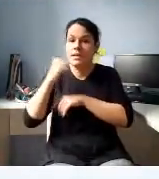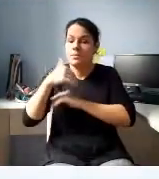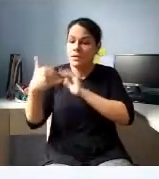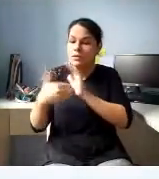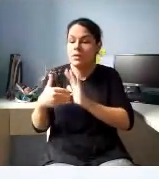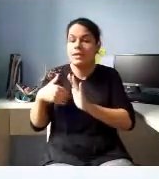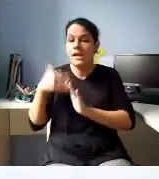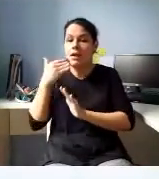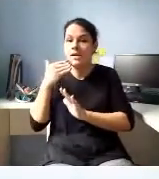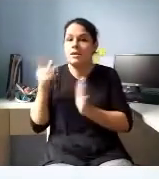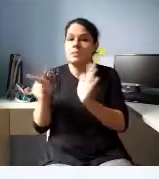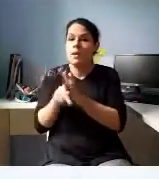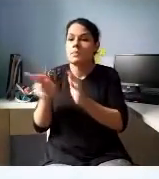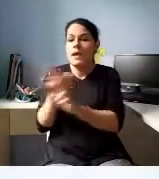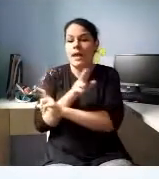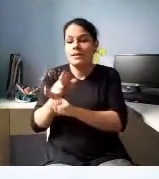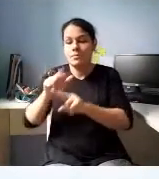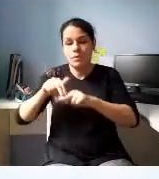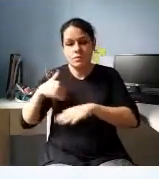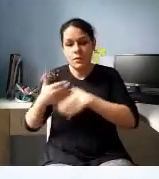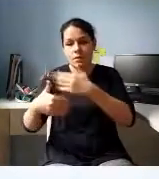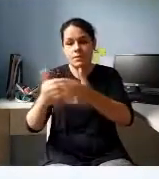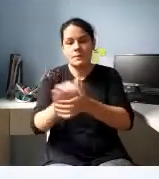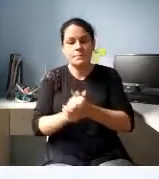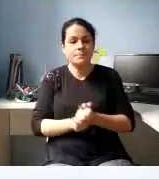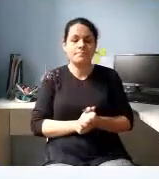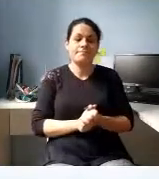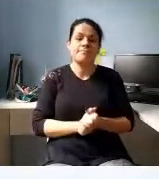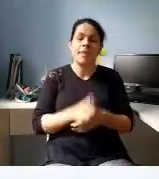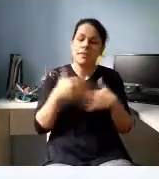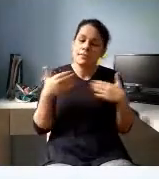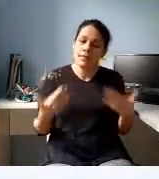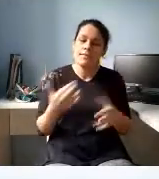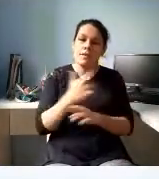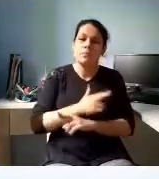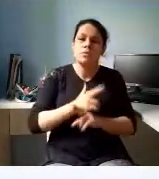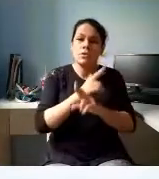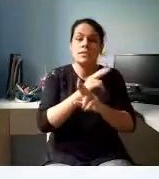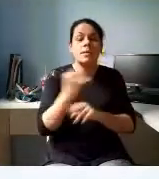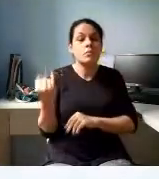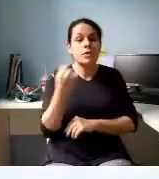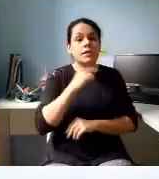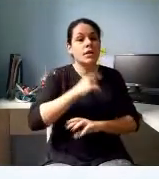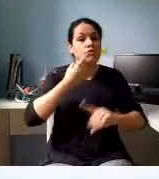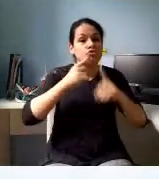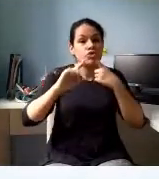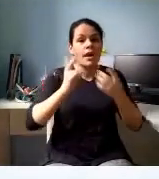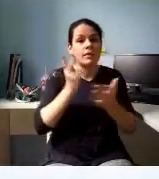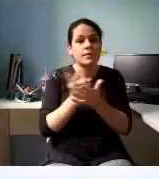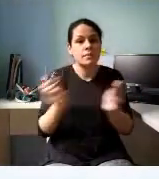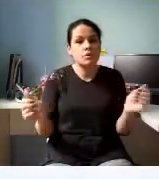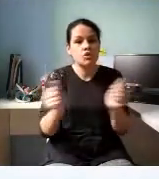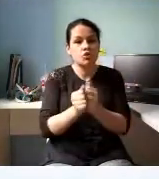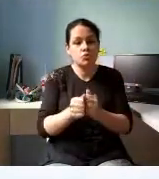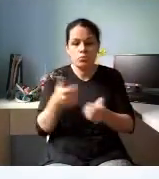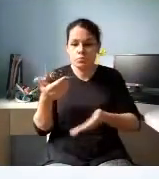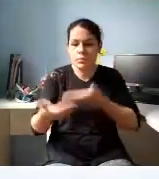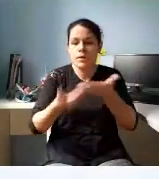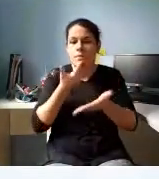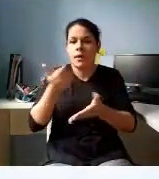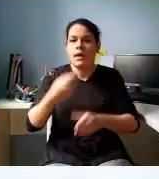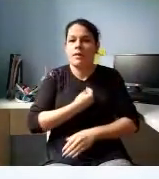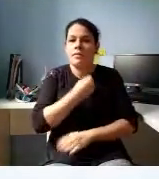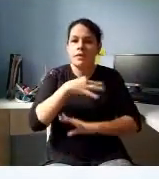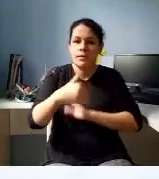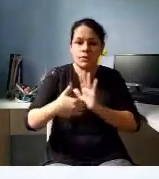si. Vamos torcer, como você falou, o importante é que tenha diálogo com a classe trabalhadora, que com diálogo a gente Exato, consegue construir